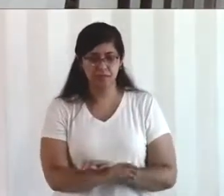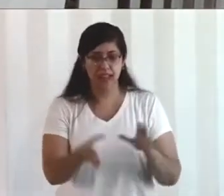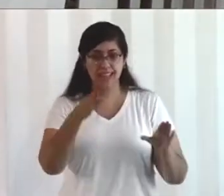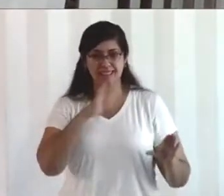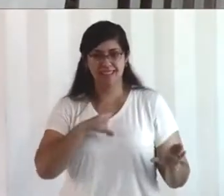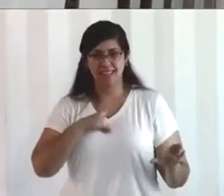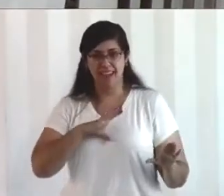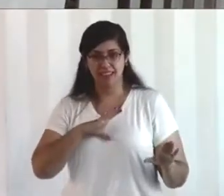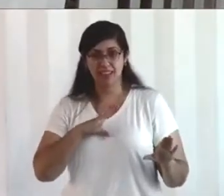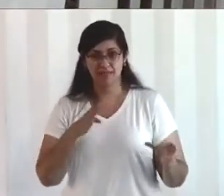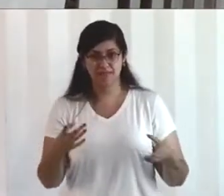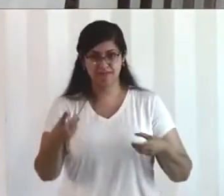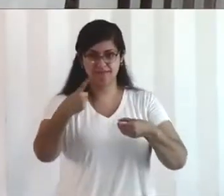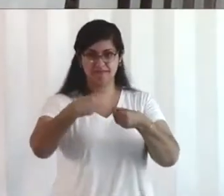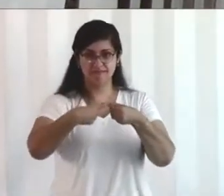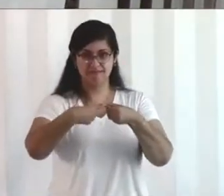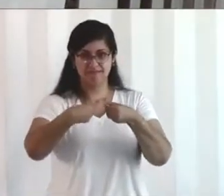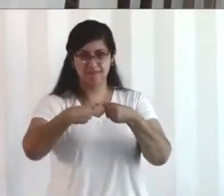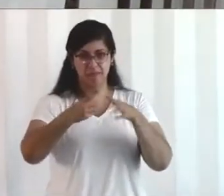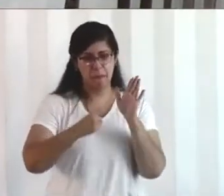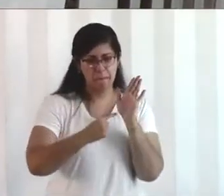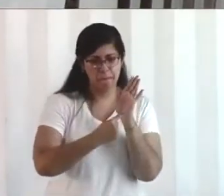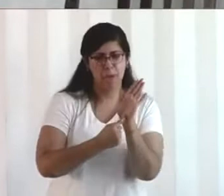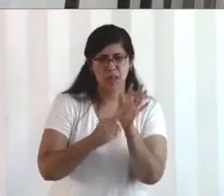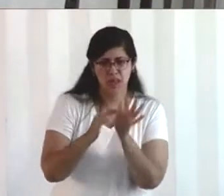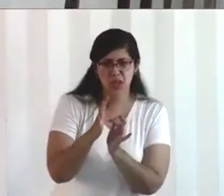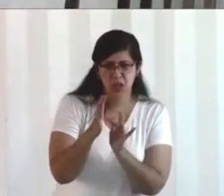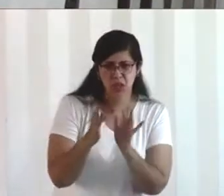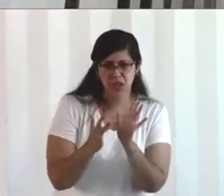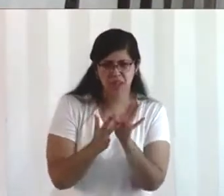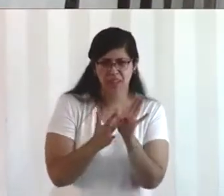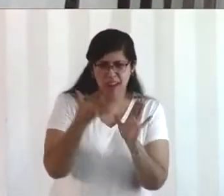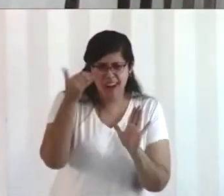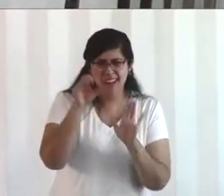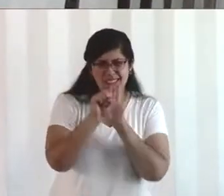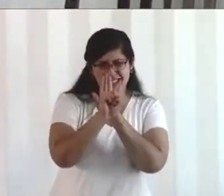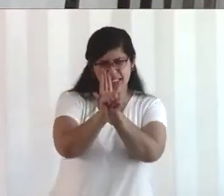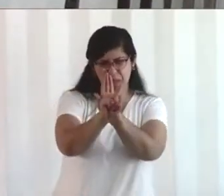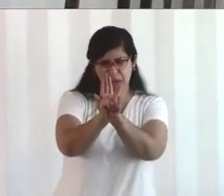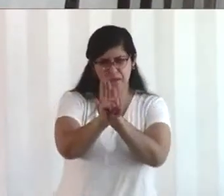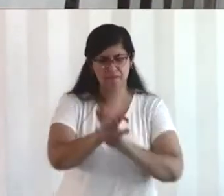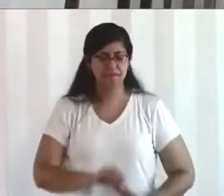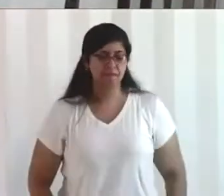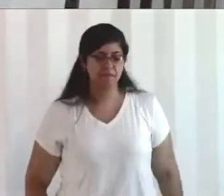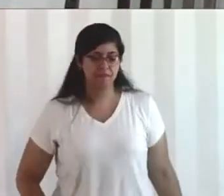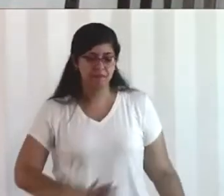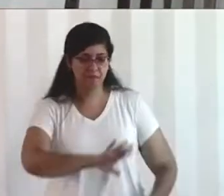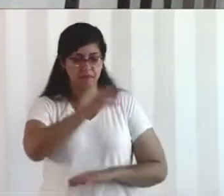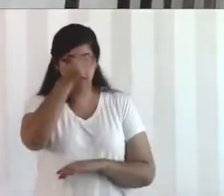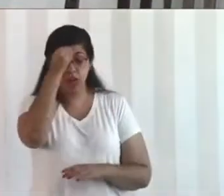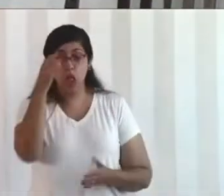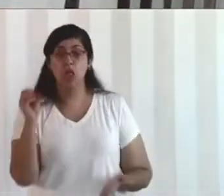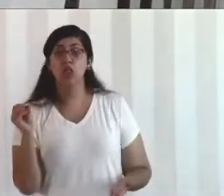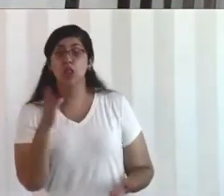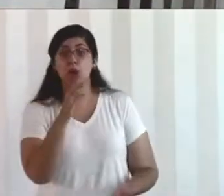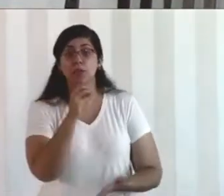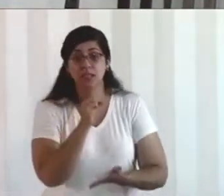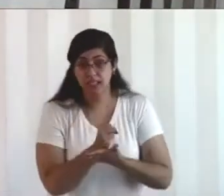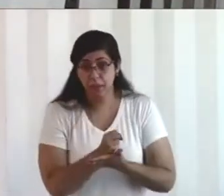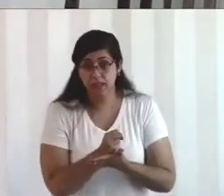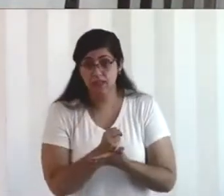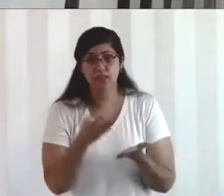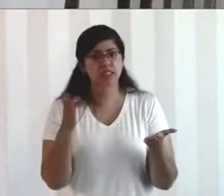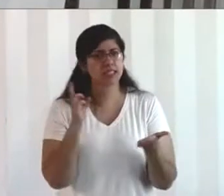Missão. O Novo Testamento, quase todo o Novo Testamento, foi escrito para igrejas que estavam sendo